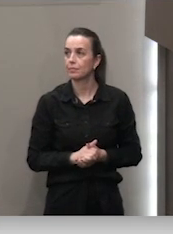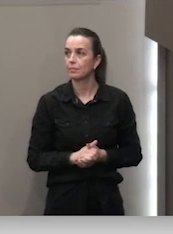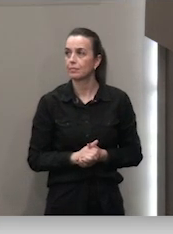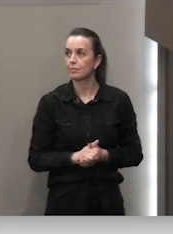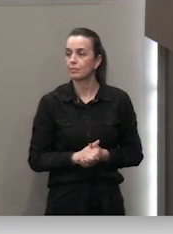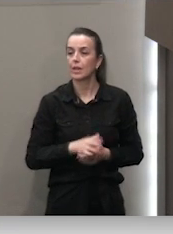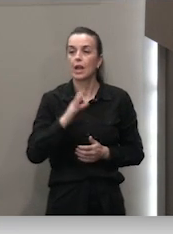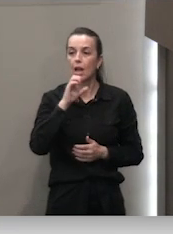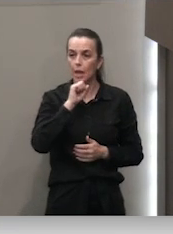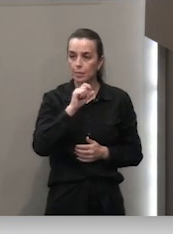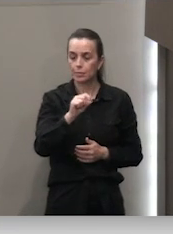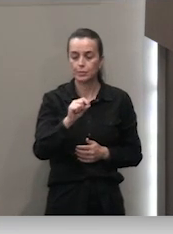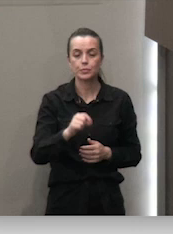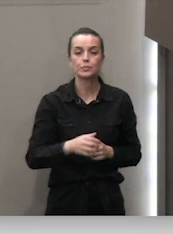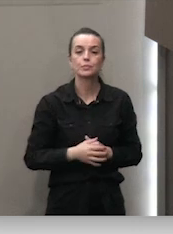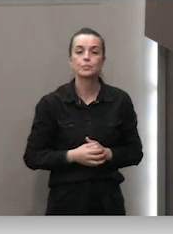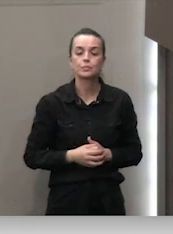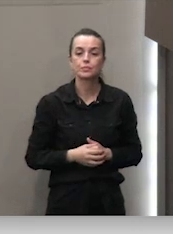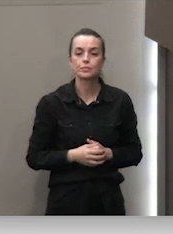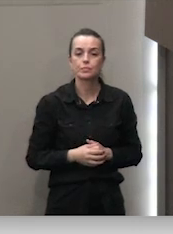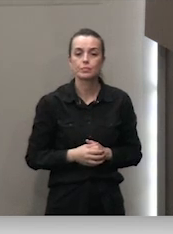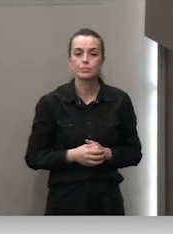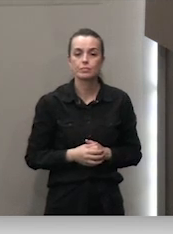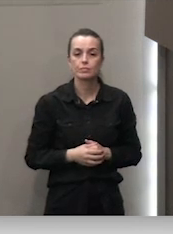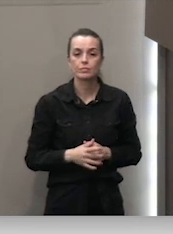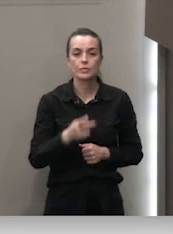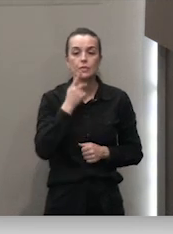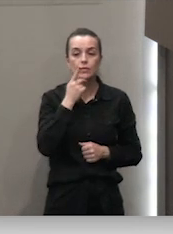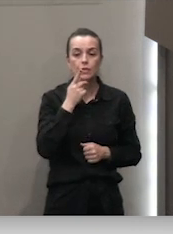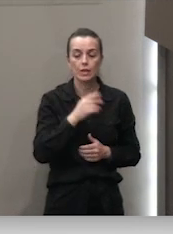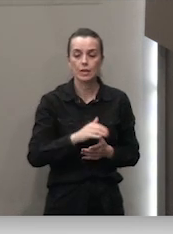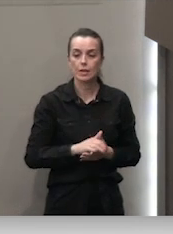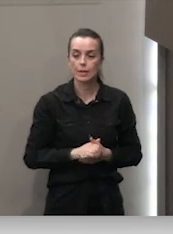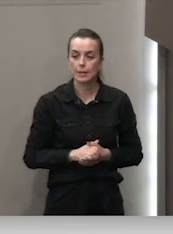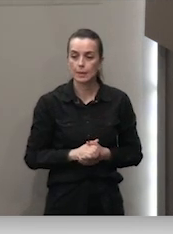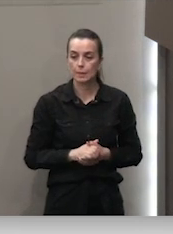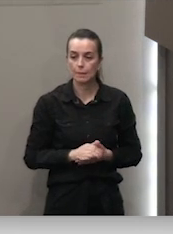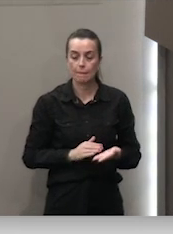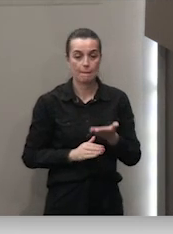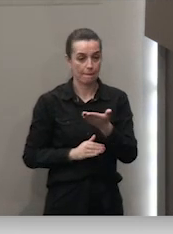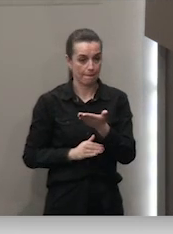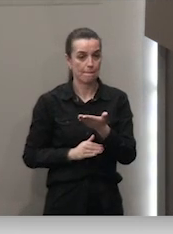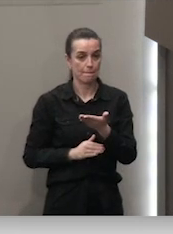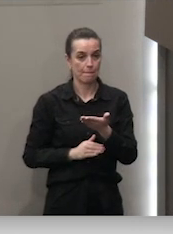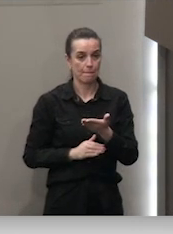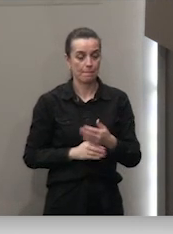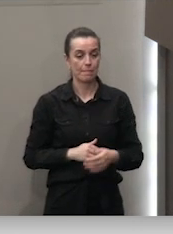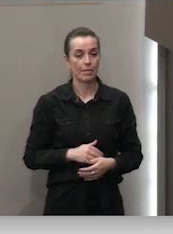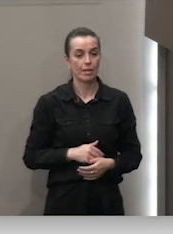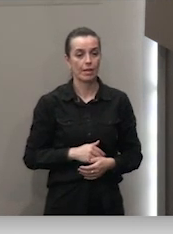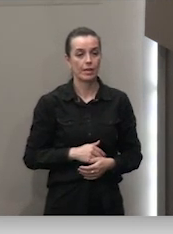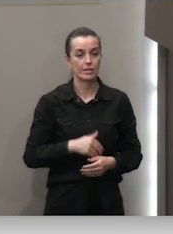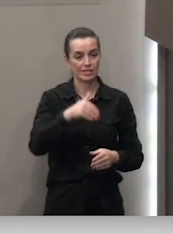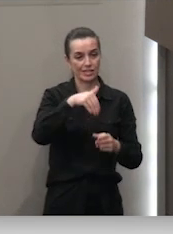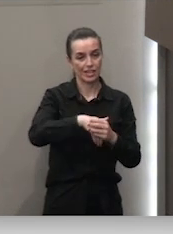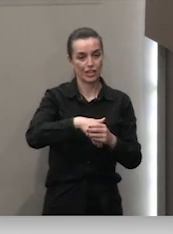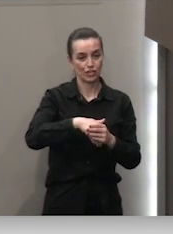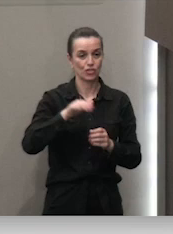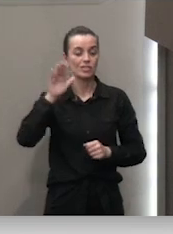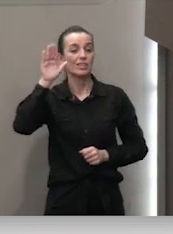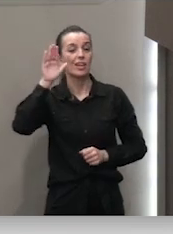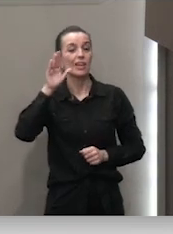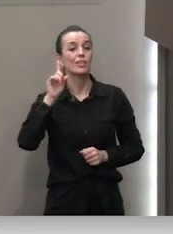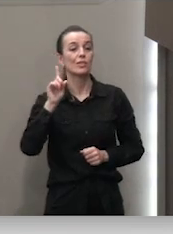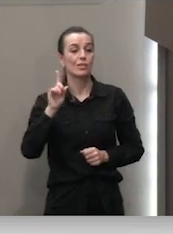Rapidamente aqui, agradeço o tempo da parte, e dizer assim, né, que esses candidatos que eram secretário, que deixaram essa